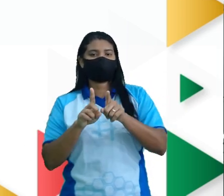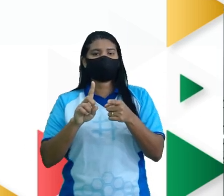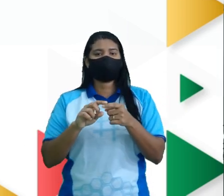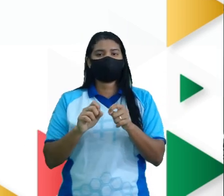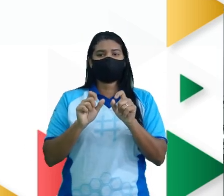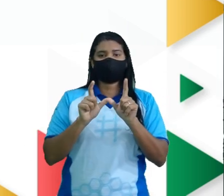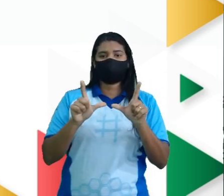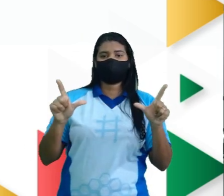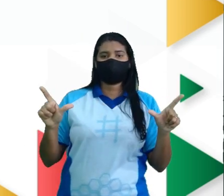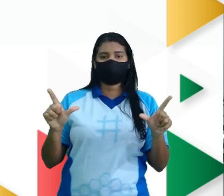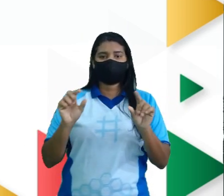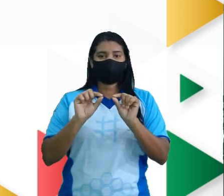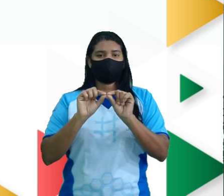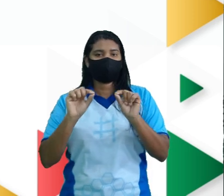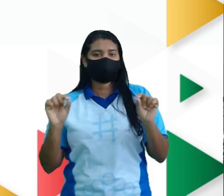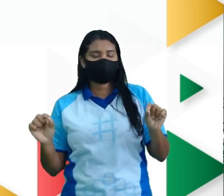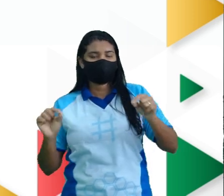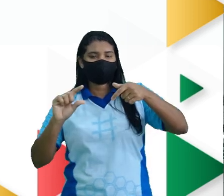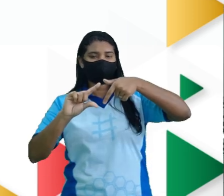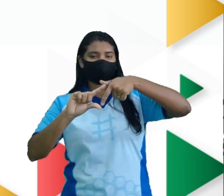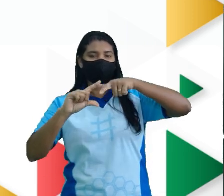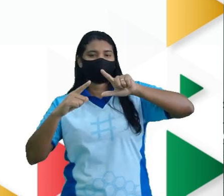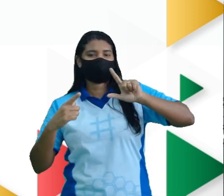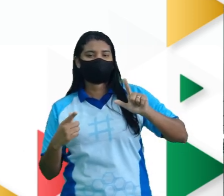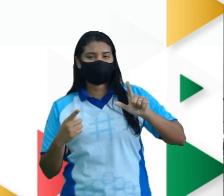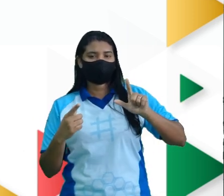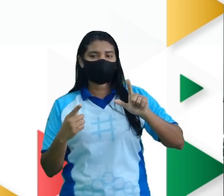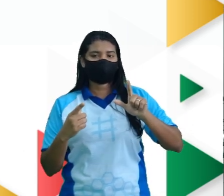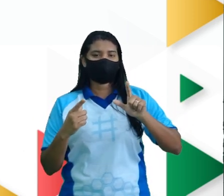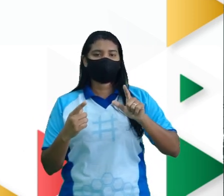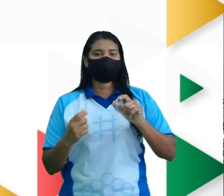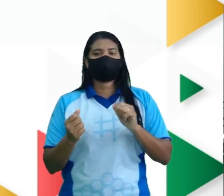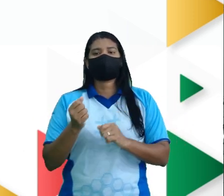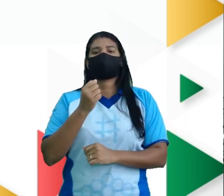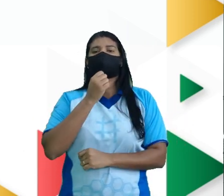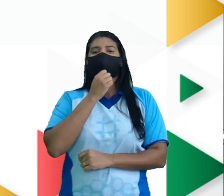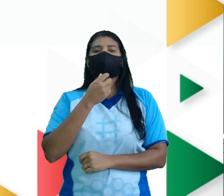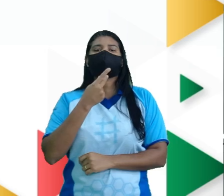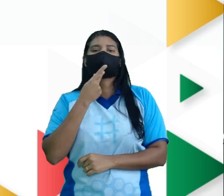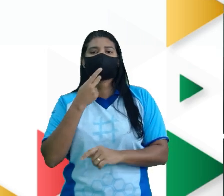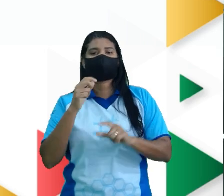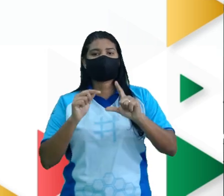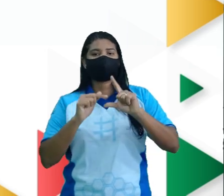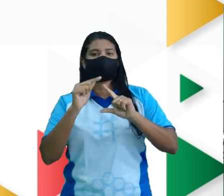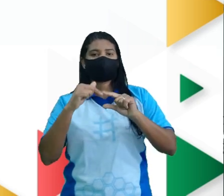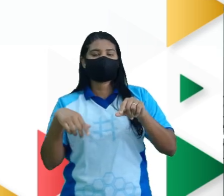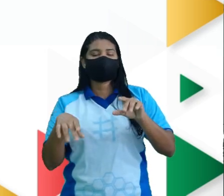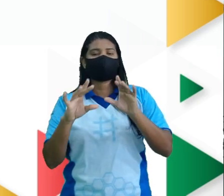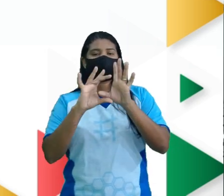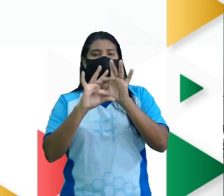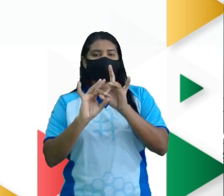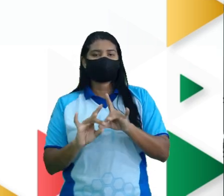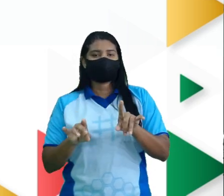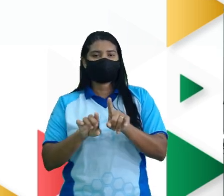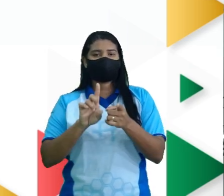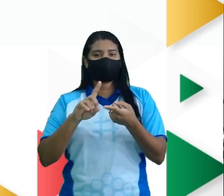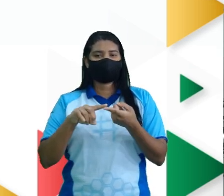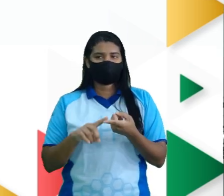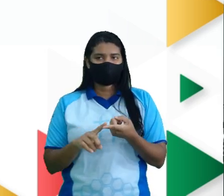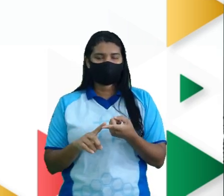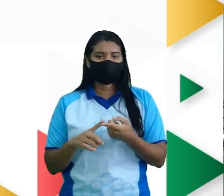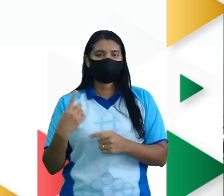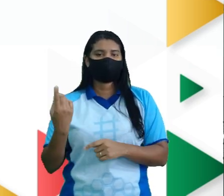e medidas, geometria e a própria álgebra, né, nesse contexto aí, né, de